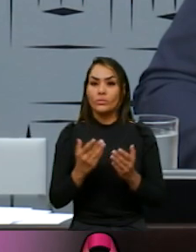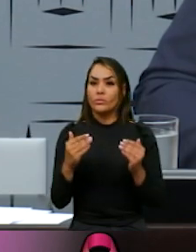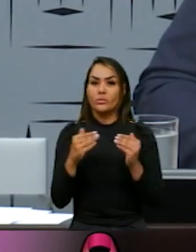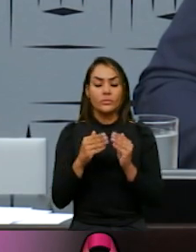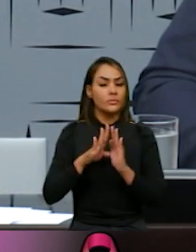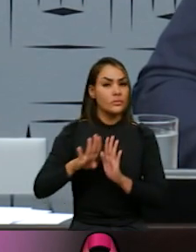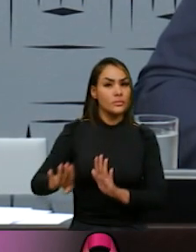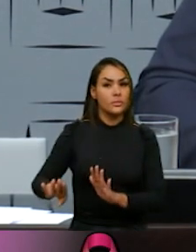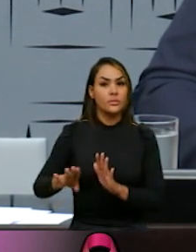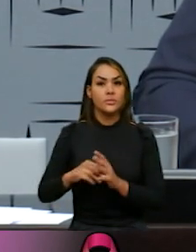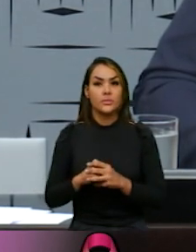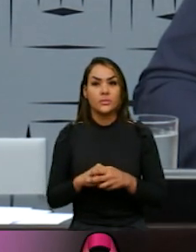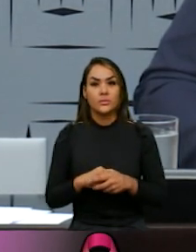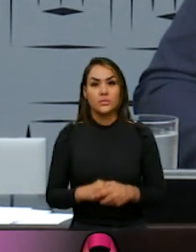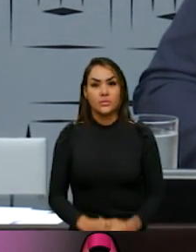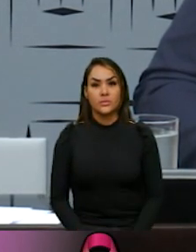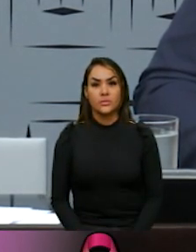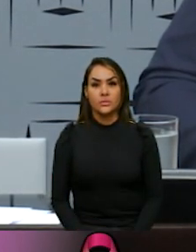Desfavorável.